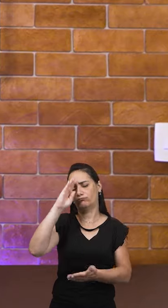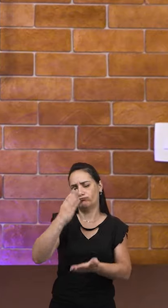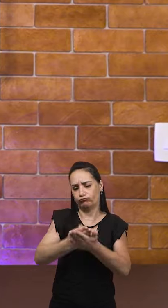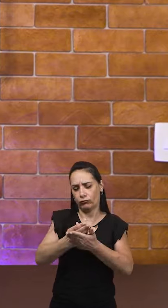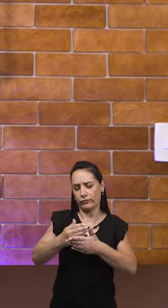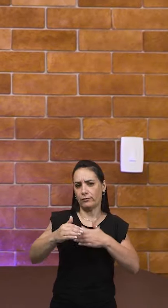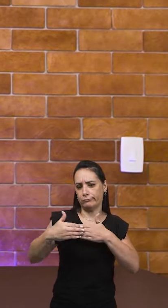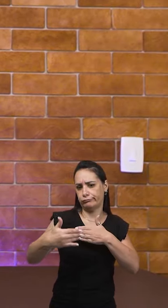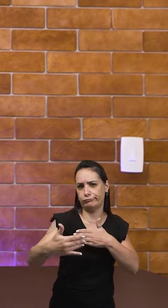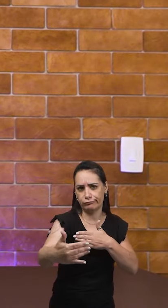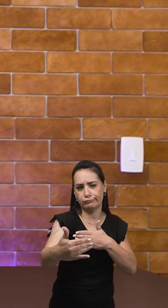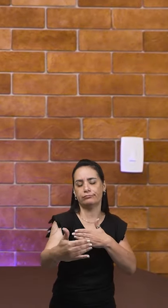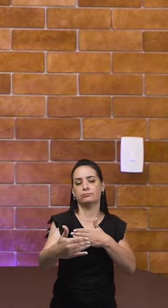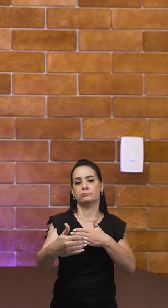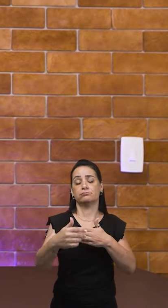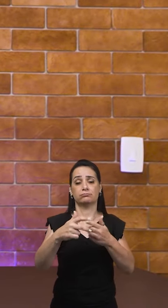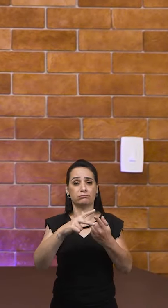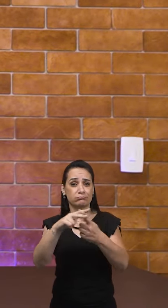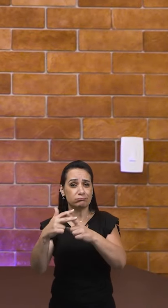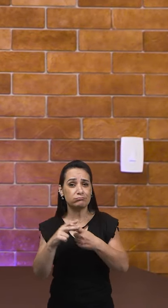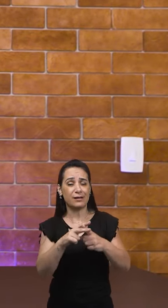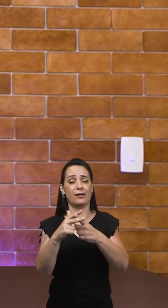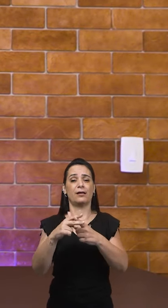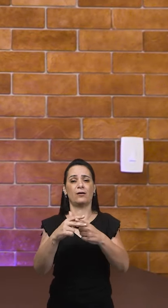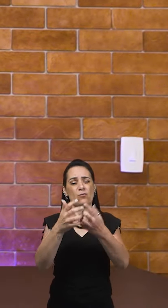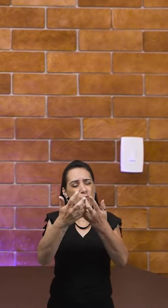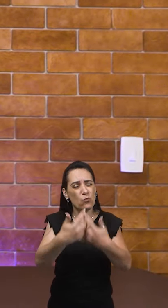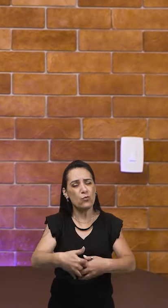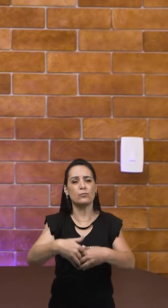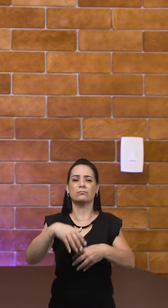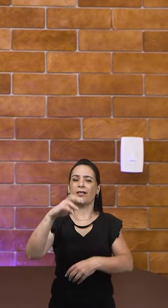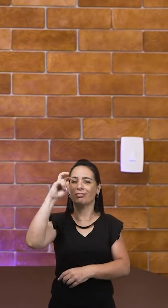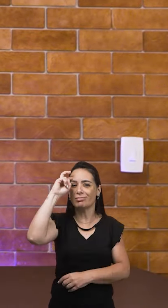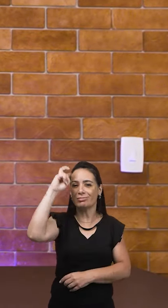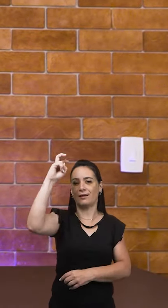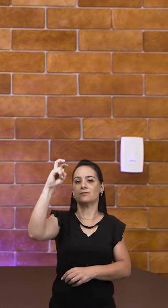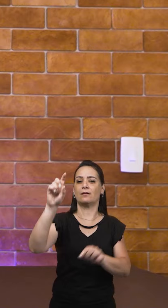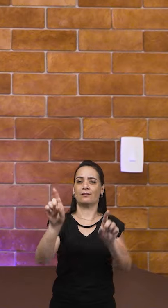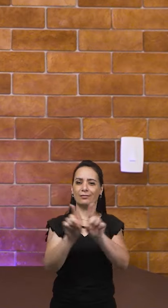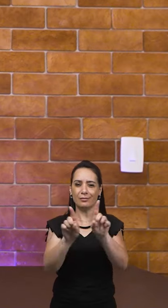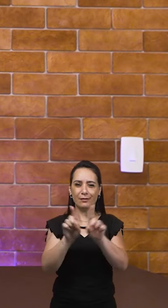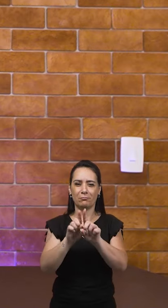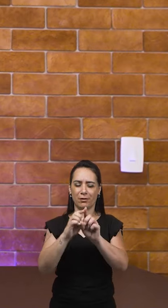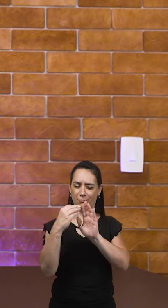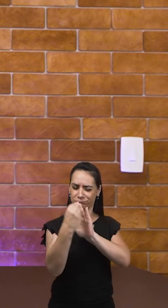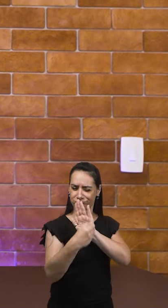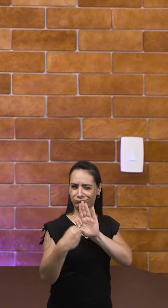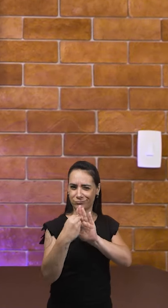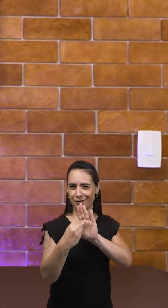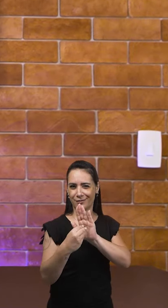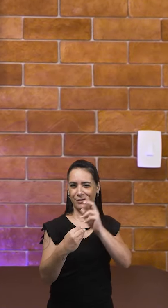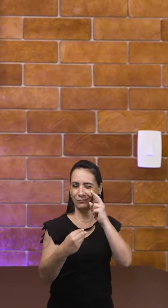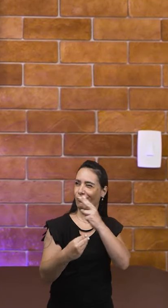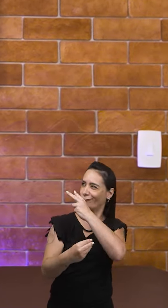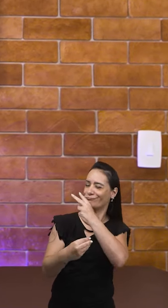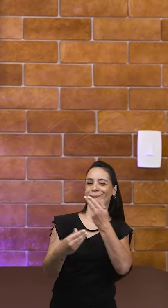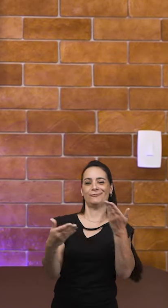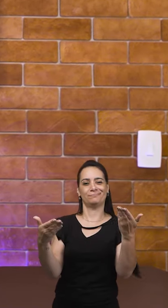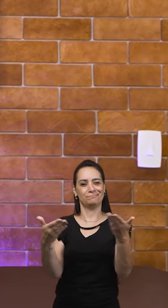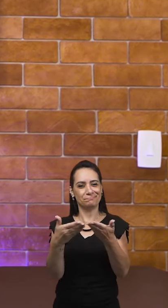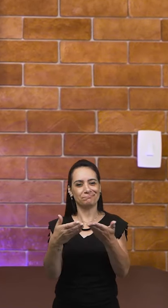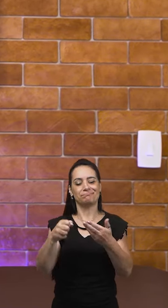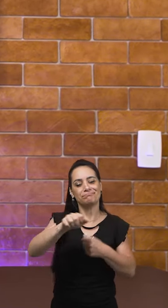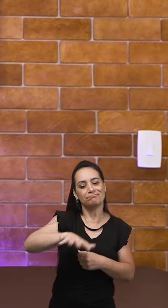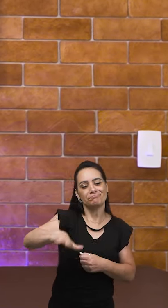e contínua. Com uma boa variedade de recursos inteligentes e esse design amigável que você está vendo, ela é ideal